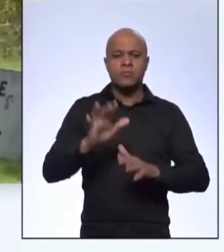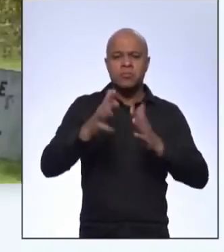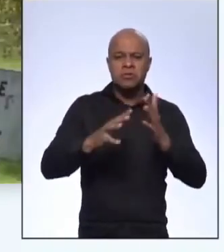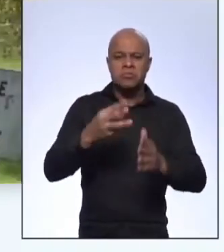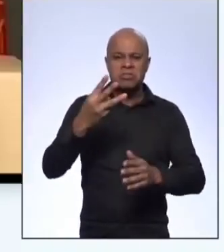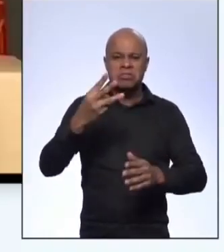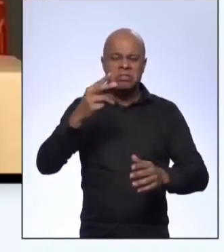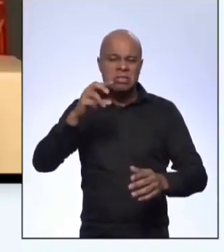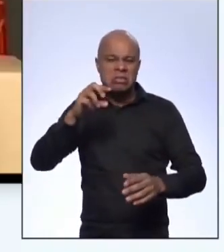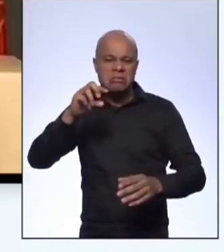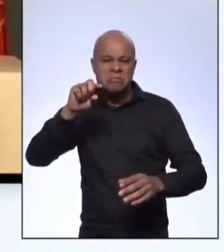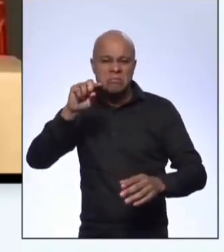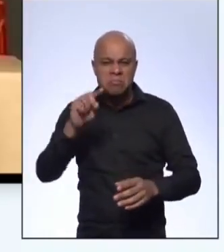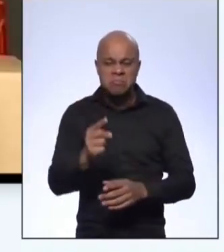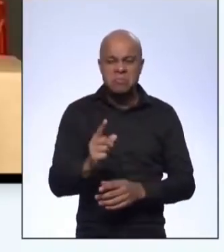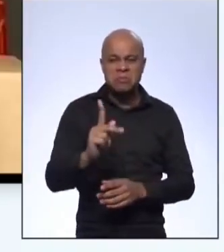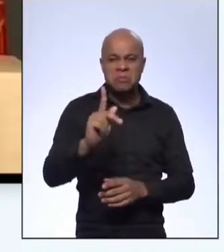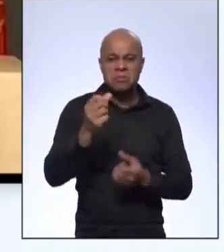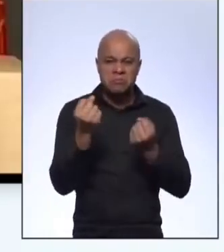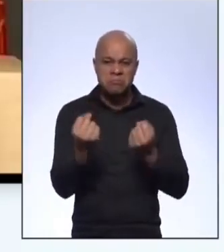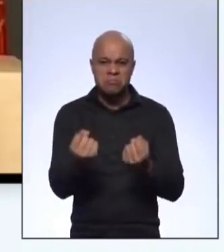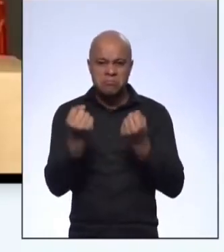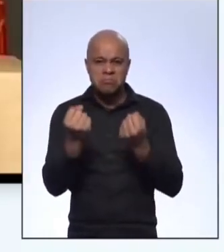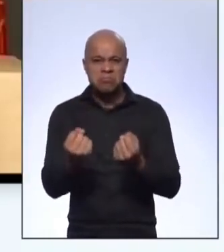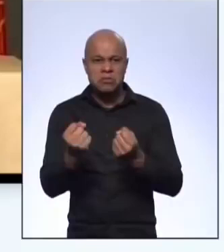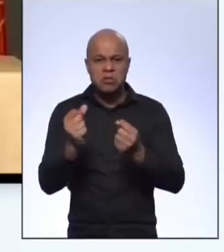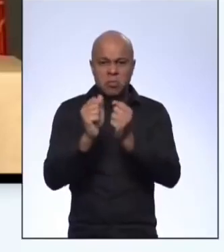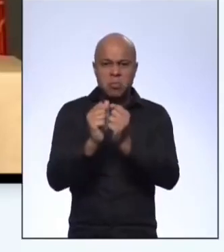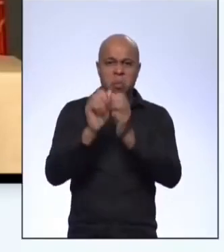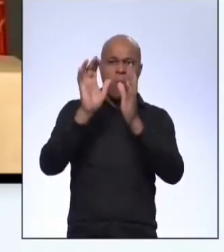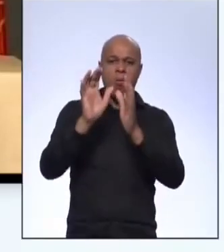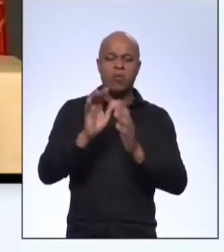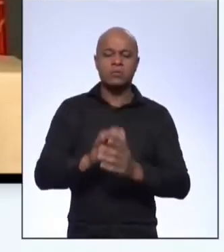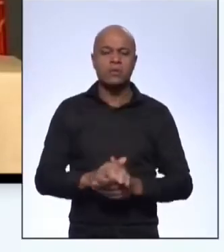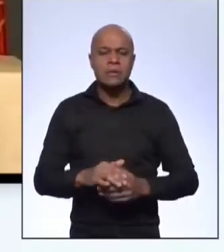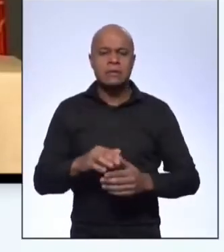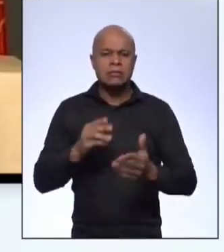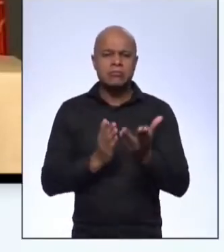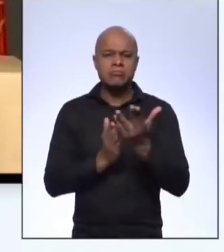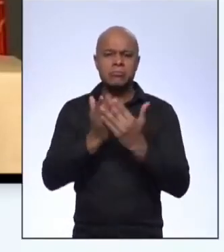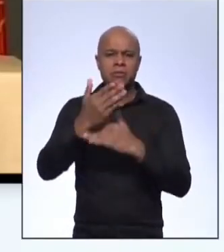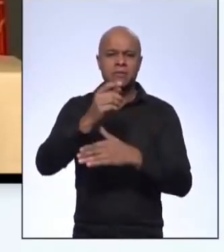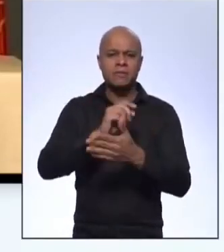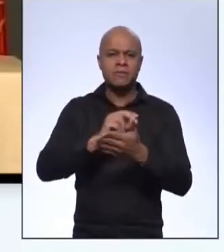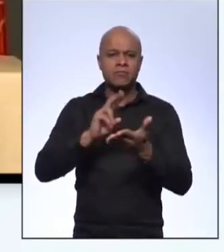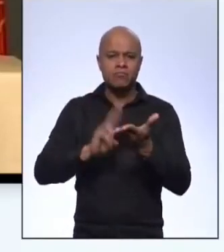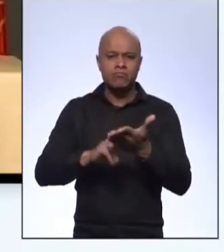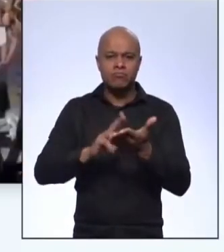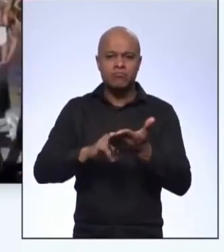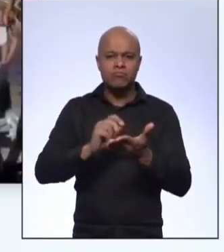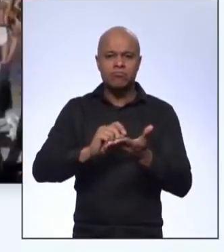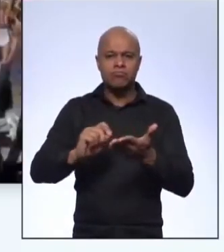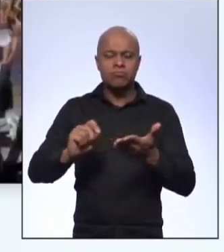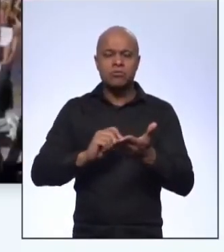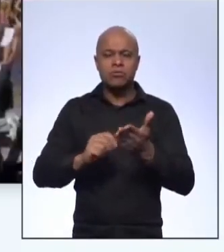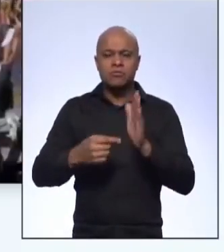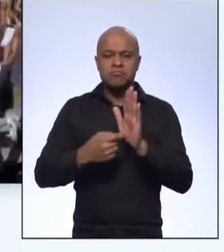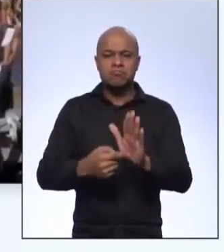de explosivos. Há 2 dias, por meio de carta, o grupo prometeu entregar o arsenal neste sábado.